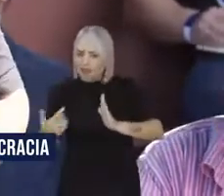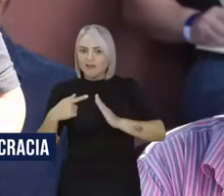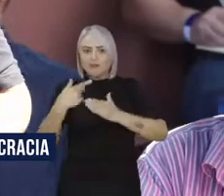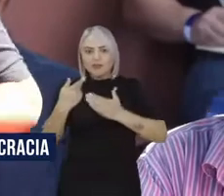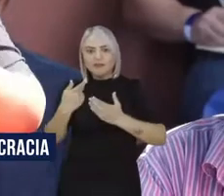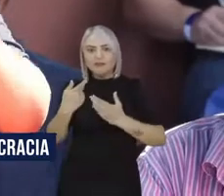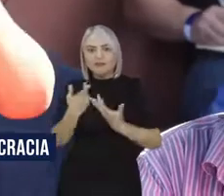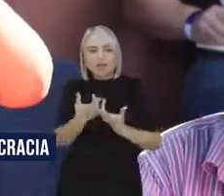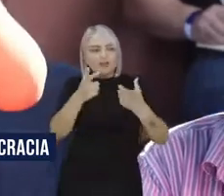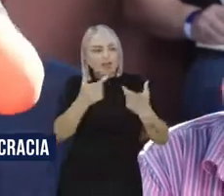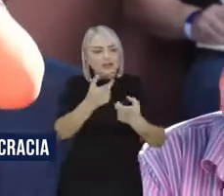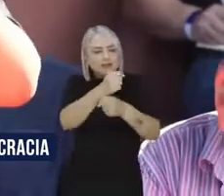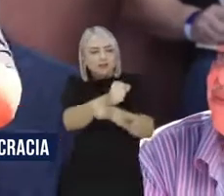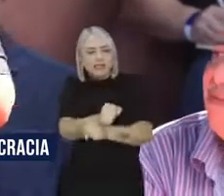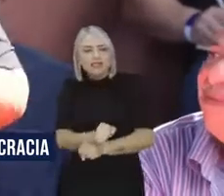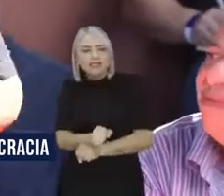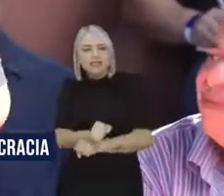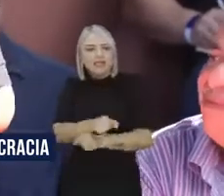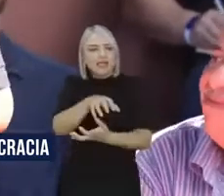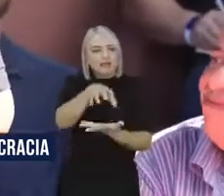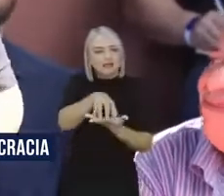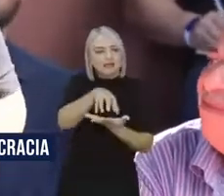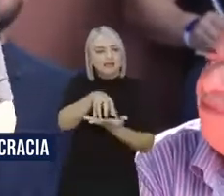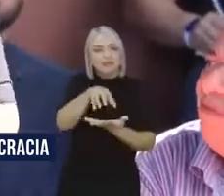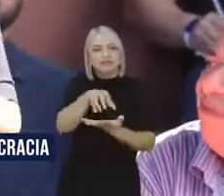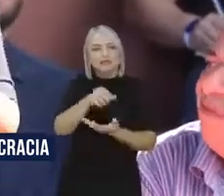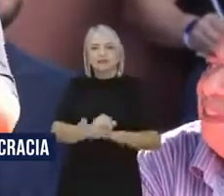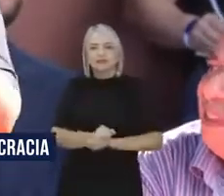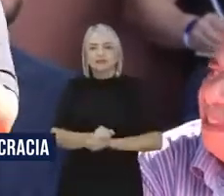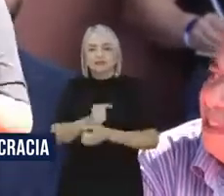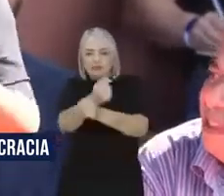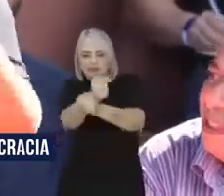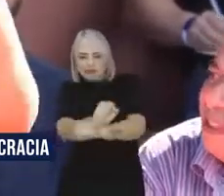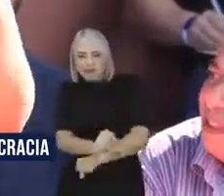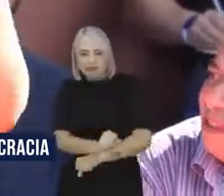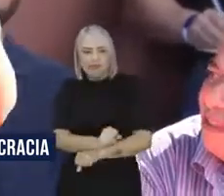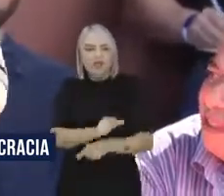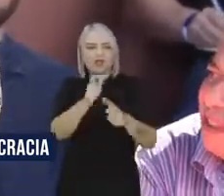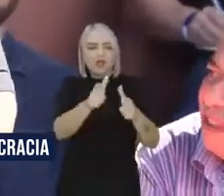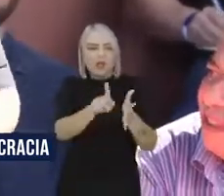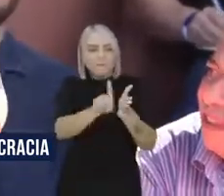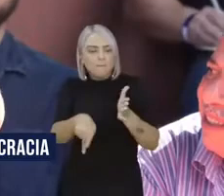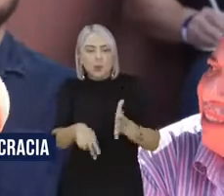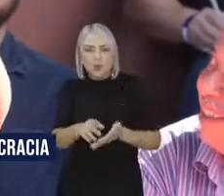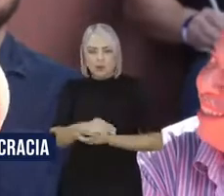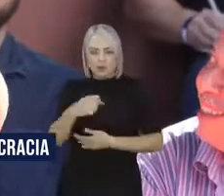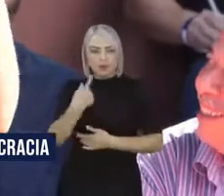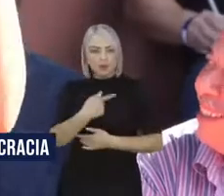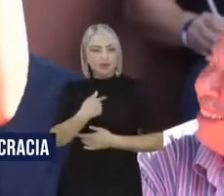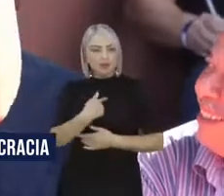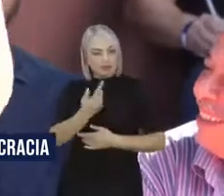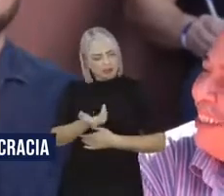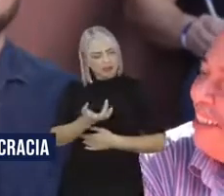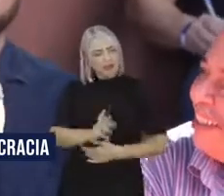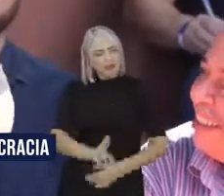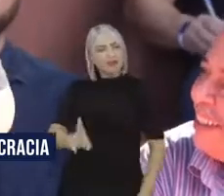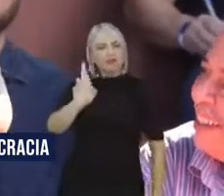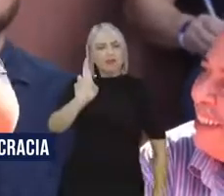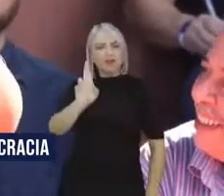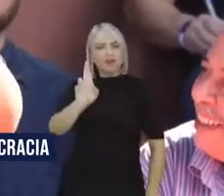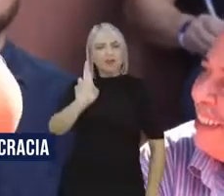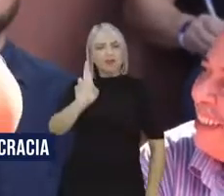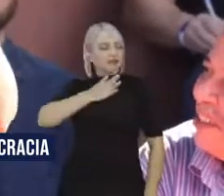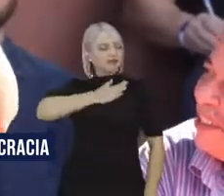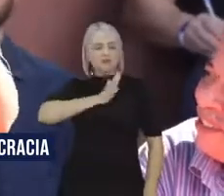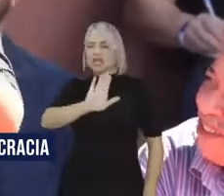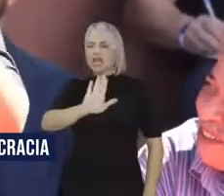das senzalas. Então, a gente ajudou a construir esse país. Então, nós queremos ser representantes. Nós não queremos mais uma Marielle,